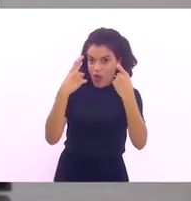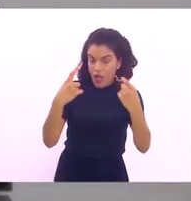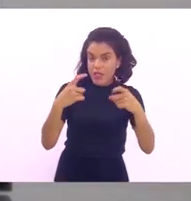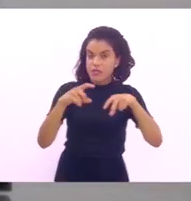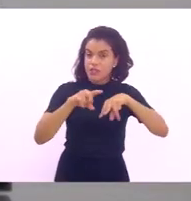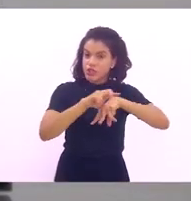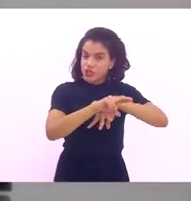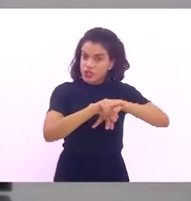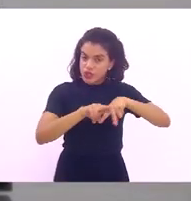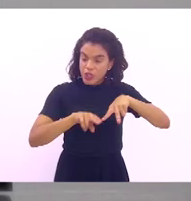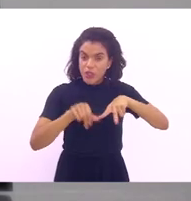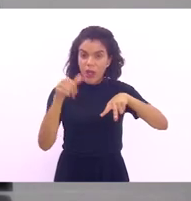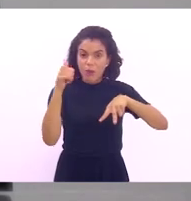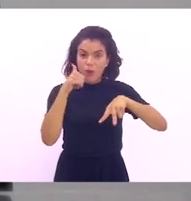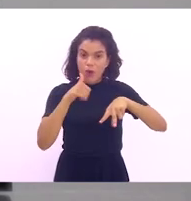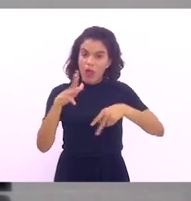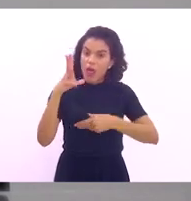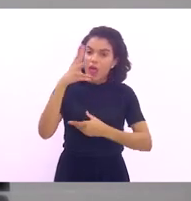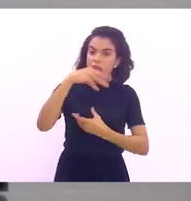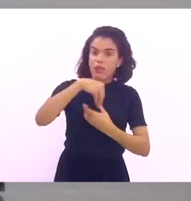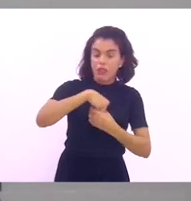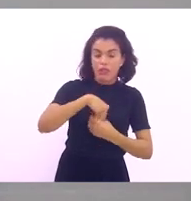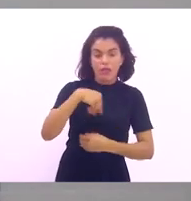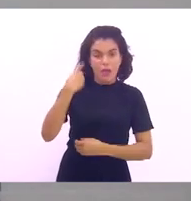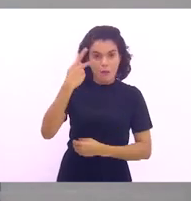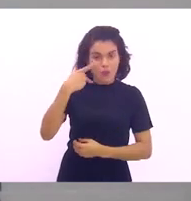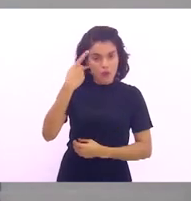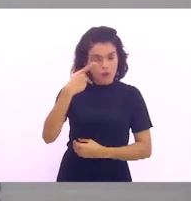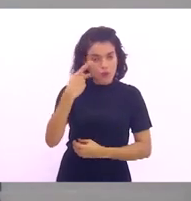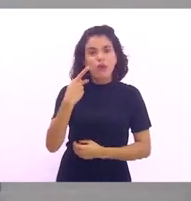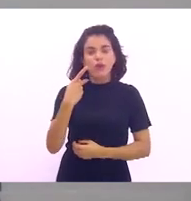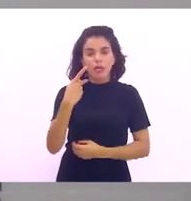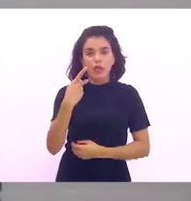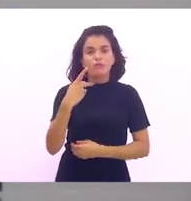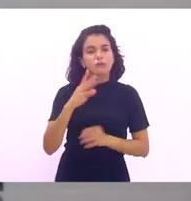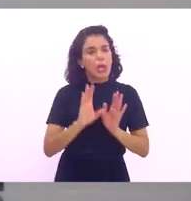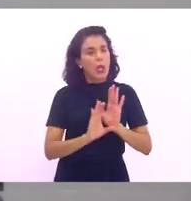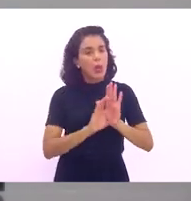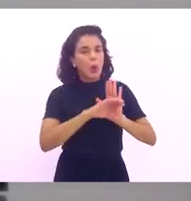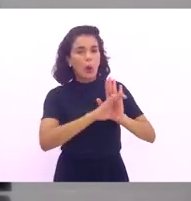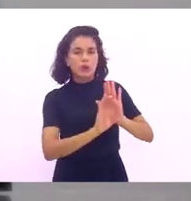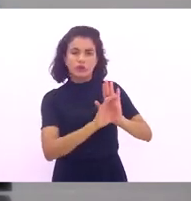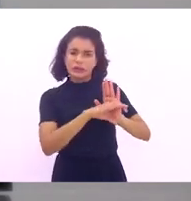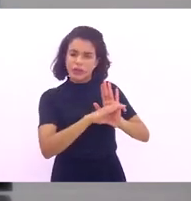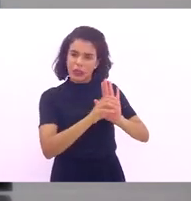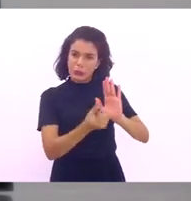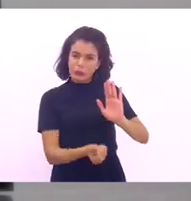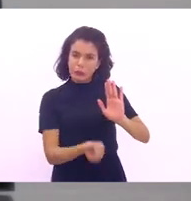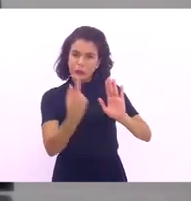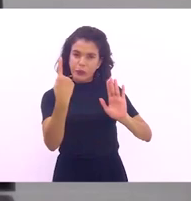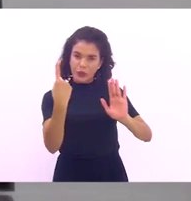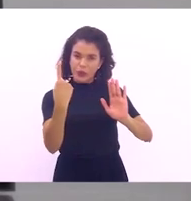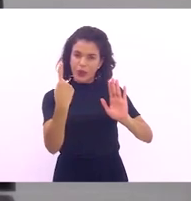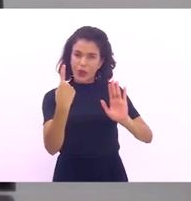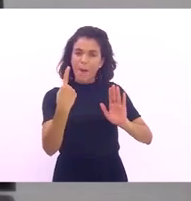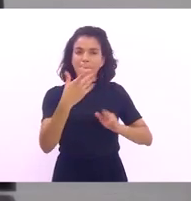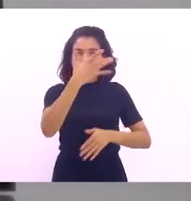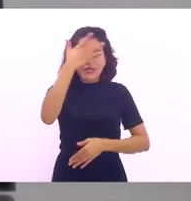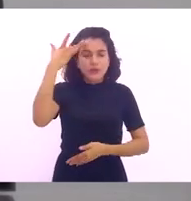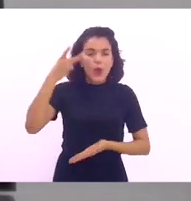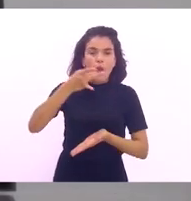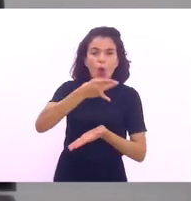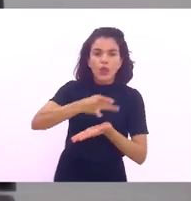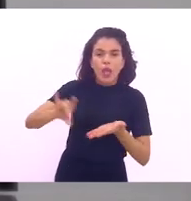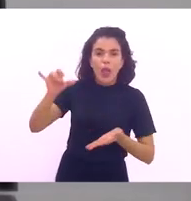gênero contra as mulheres na política ainda encontra e conceitos formulados Por misóginos